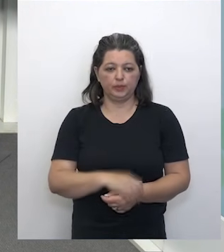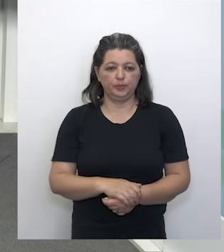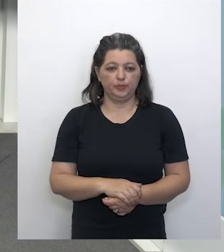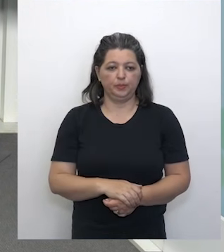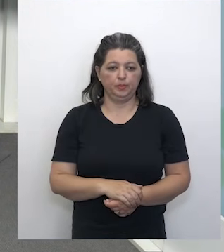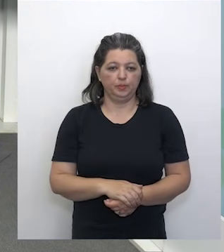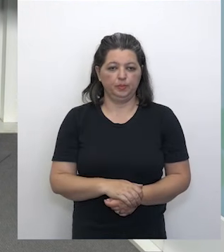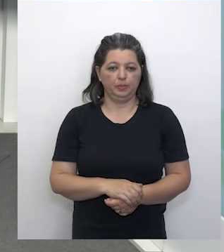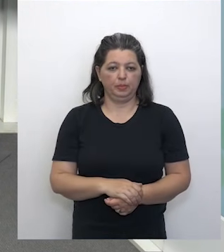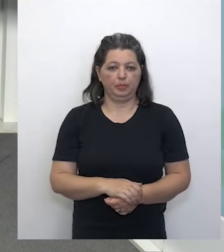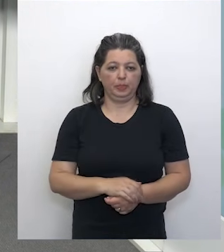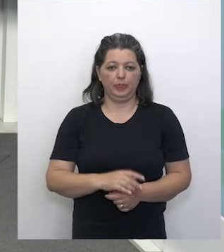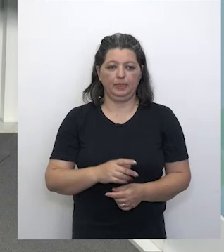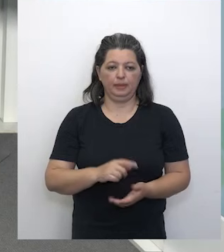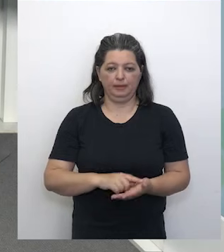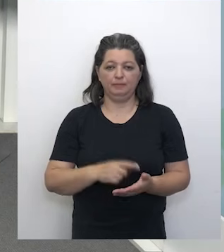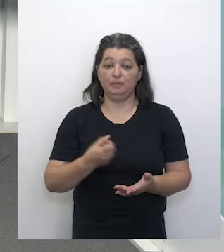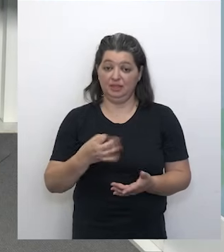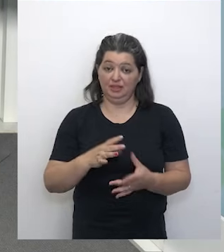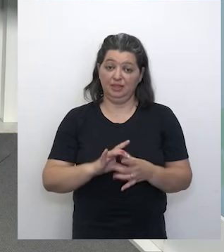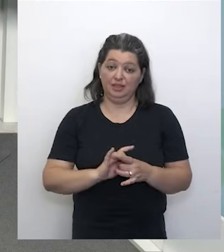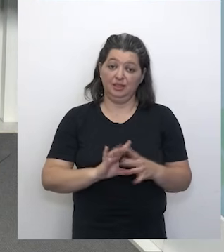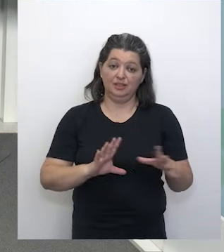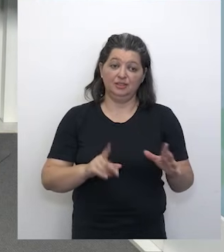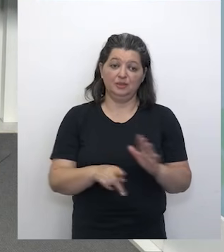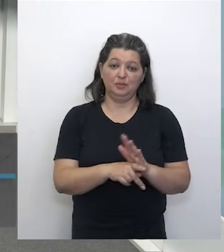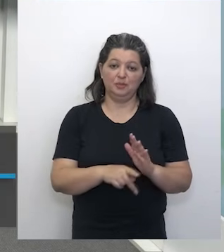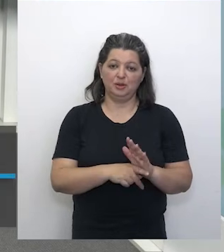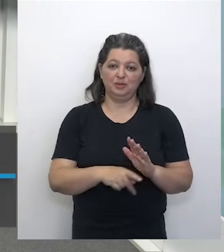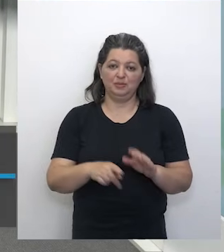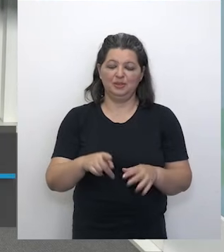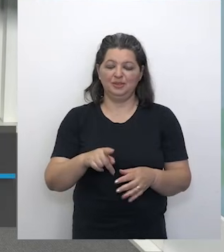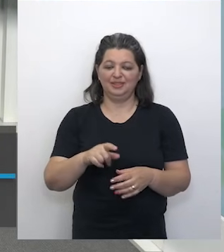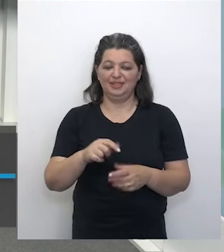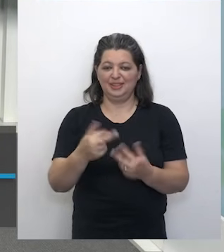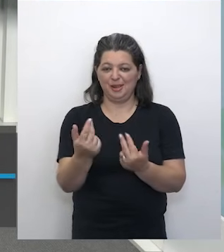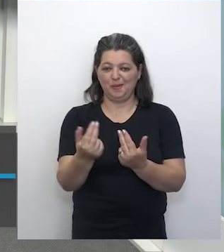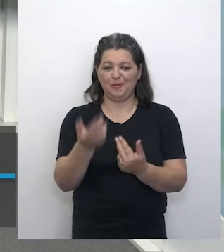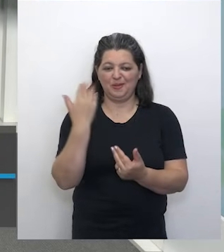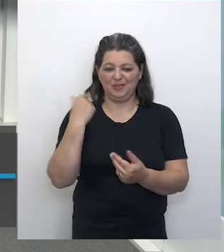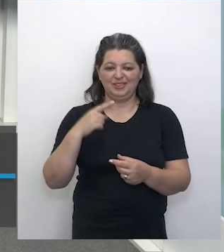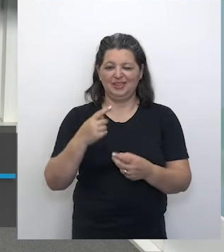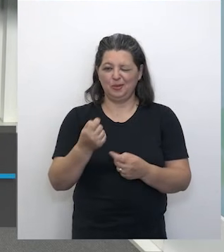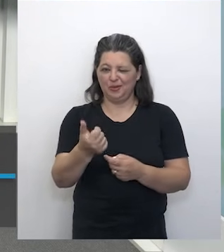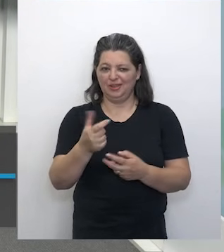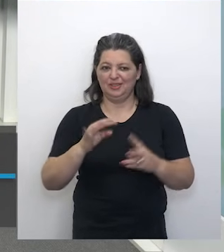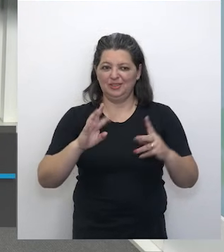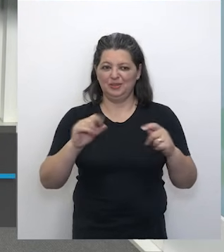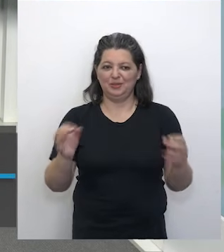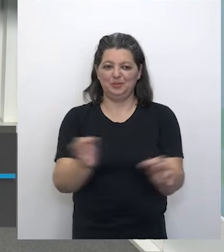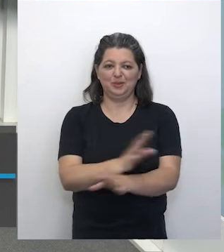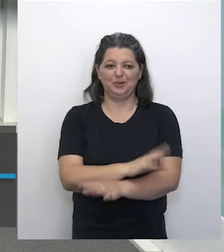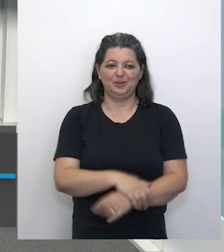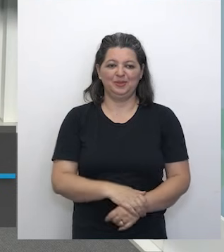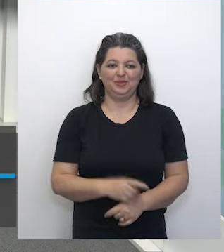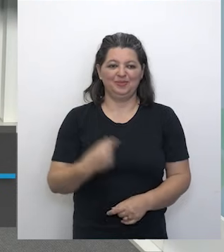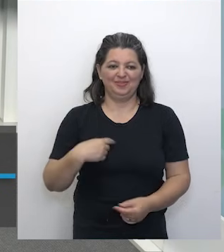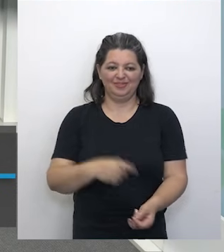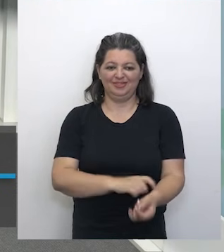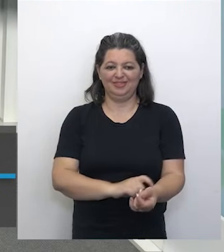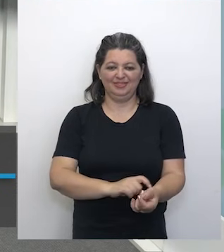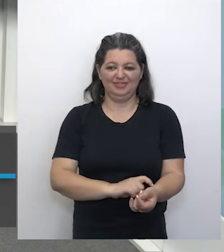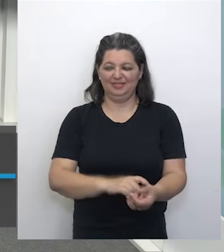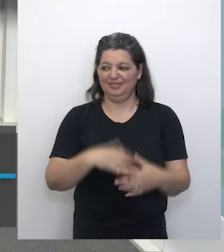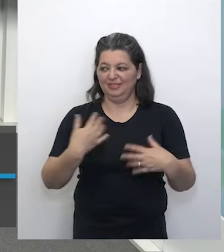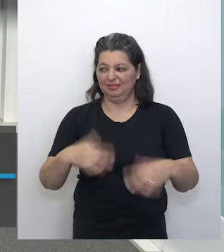você tivesse deixado o cálculo anterior, Nossa. você já teria quase tudo pronto aí. Nossa, já passei muita raiva, porque eu apagava o rascunho e tinha